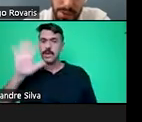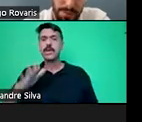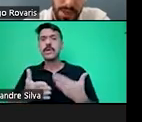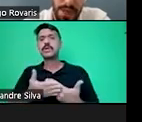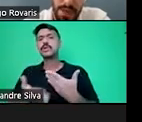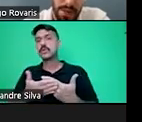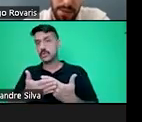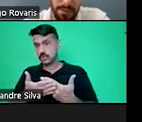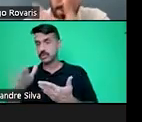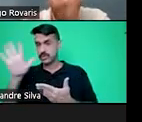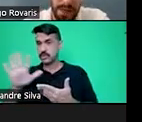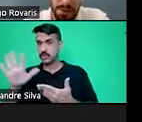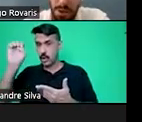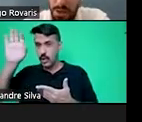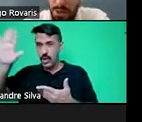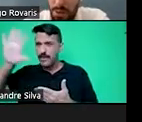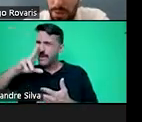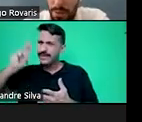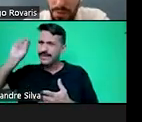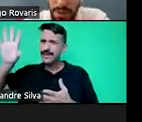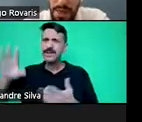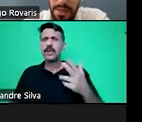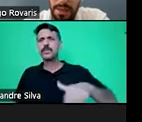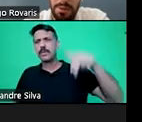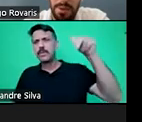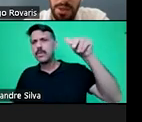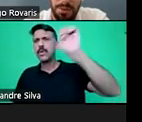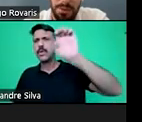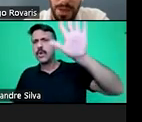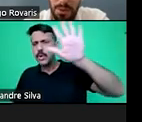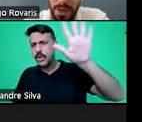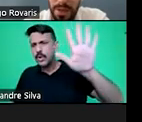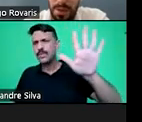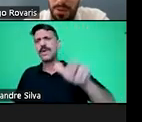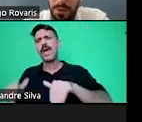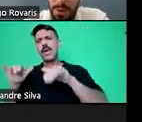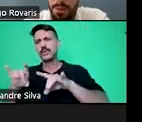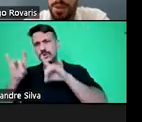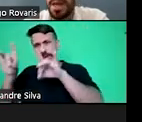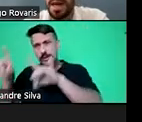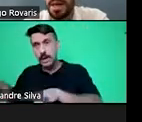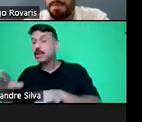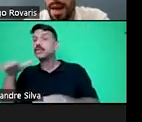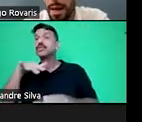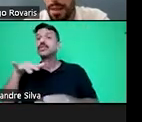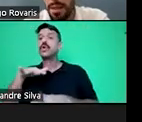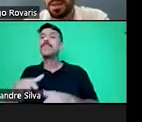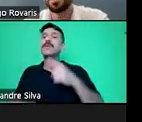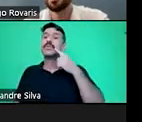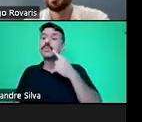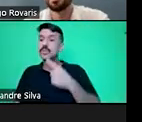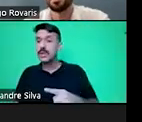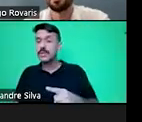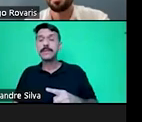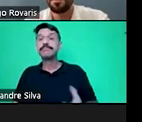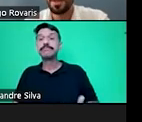só da América do Norte, Europa, Austrália, então a gente não tem conhecimento sobre como o TDAH impacta